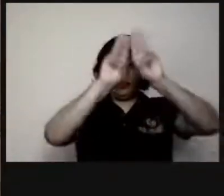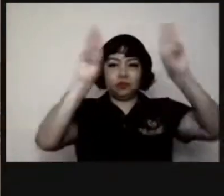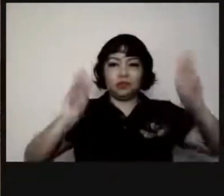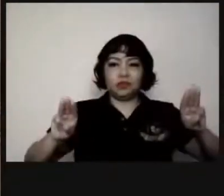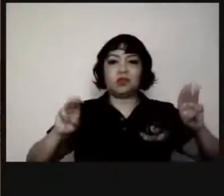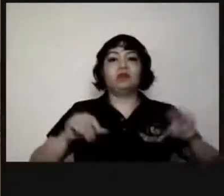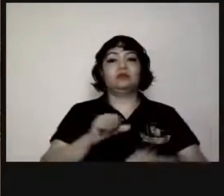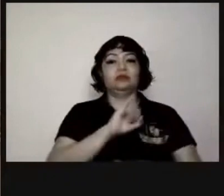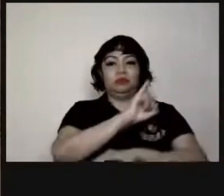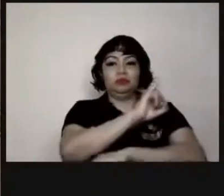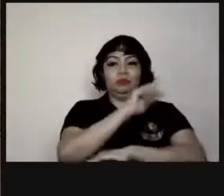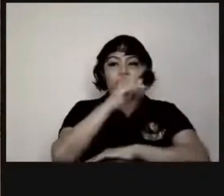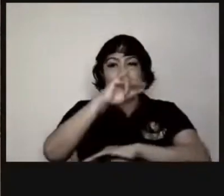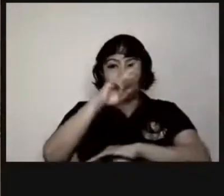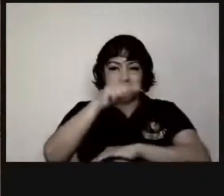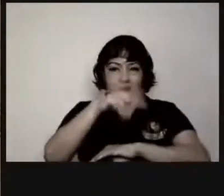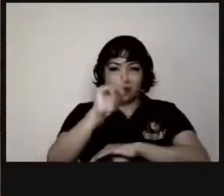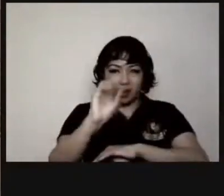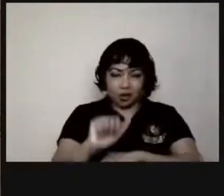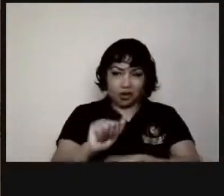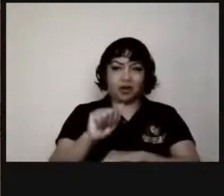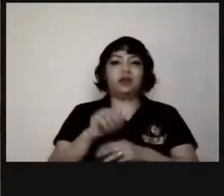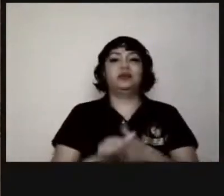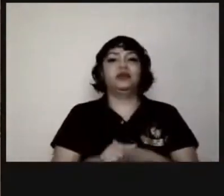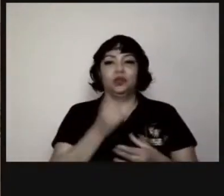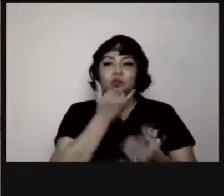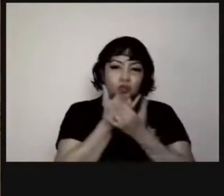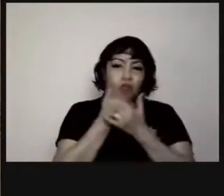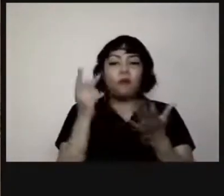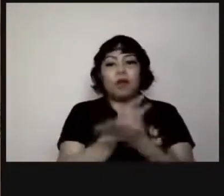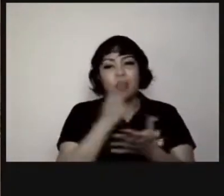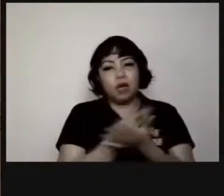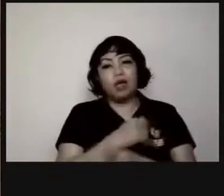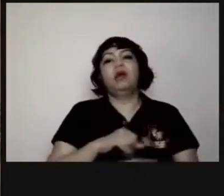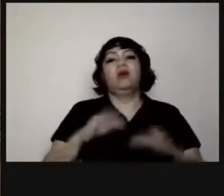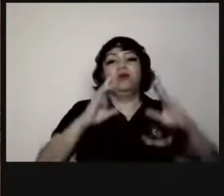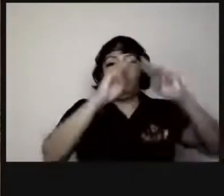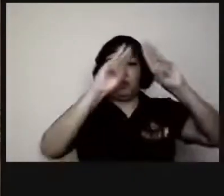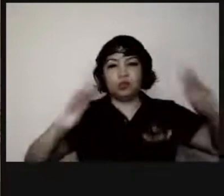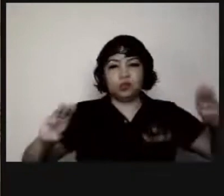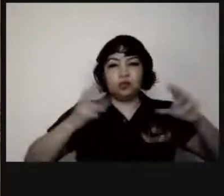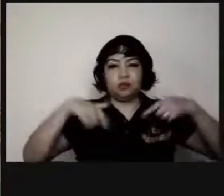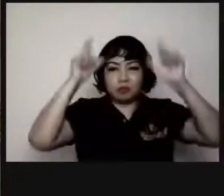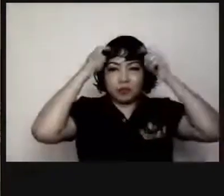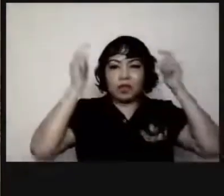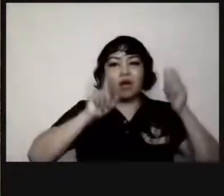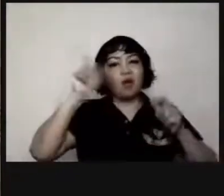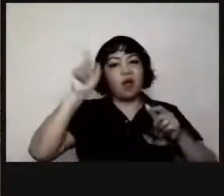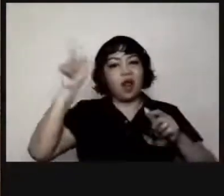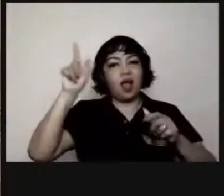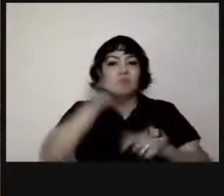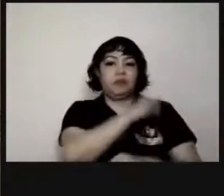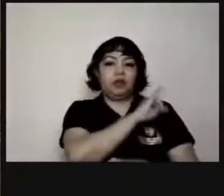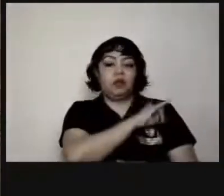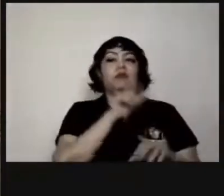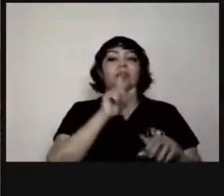gente? Desculpa, o Museu do Ipiranga, o Museu Imperial em Petrópolis. O Museu do Ipiranga, ele foi reaberto esse ano,